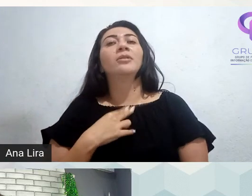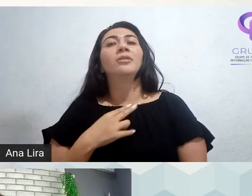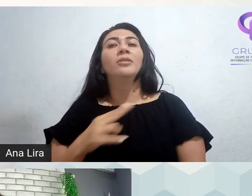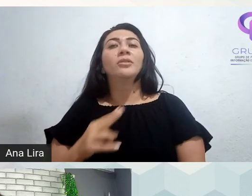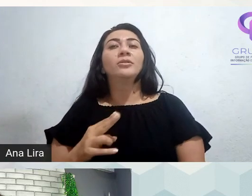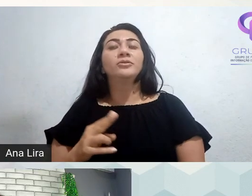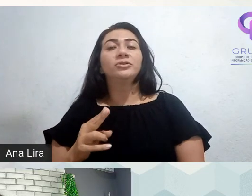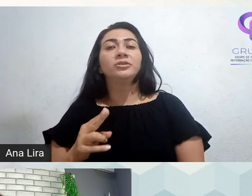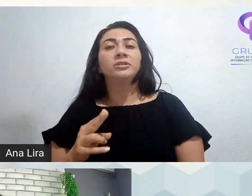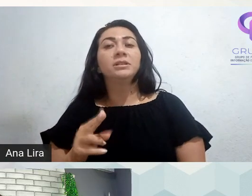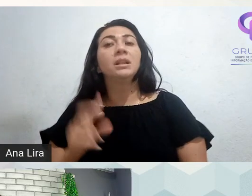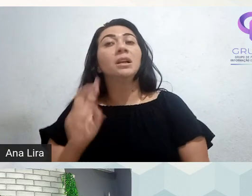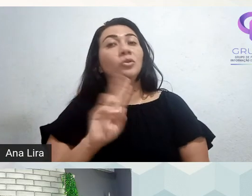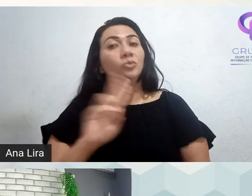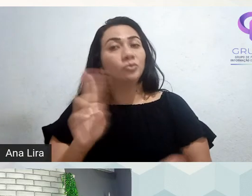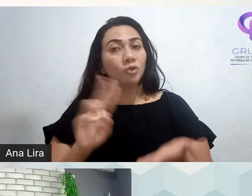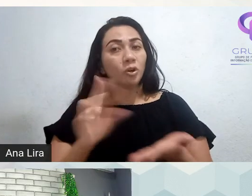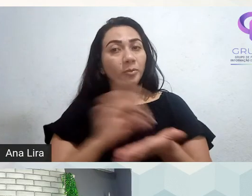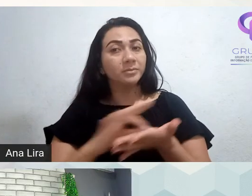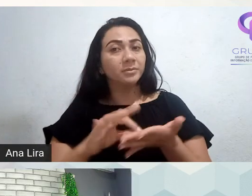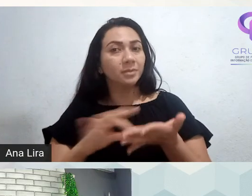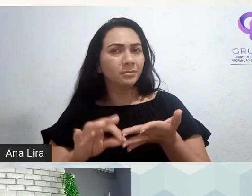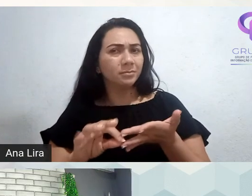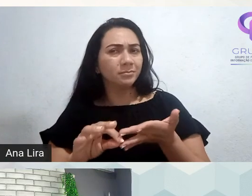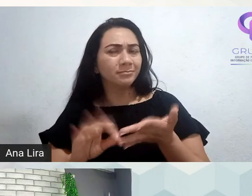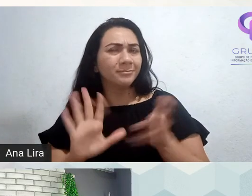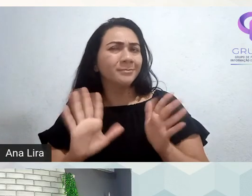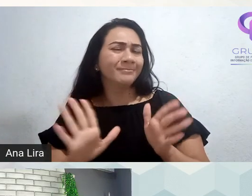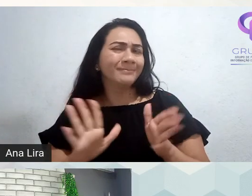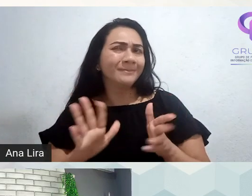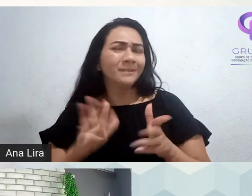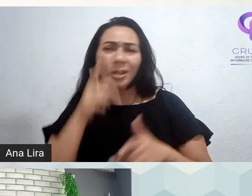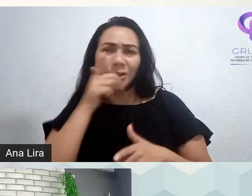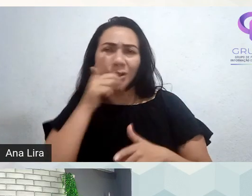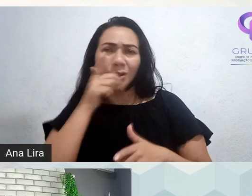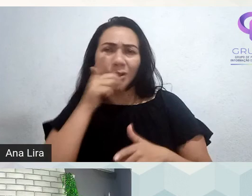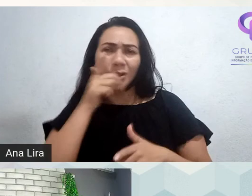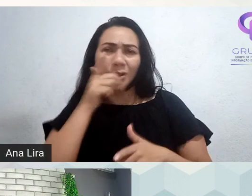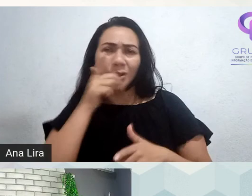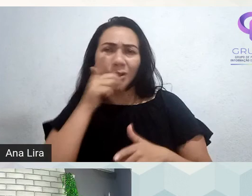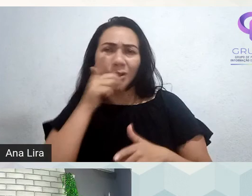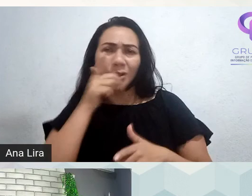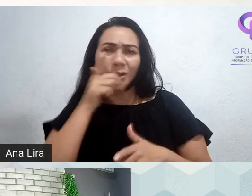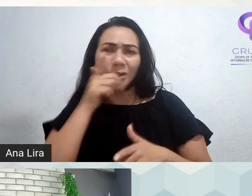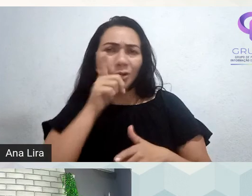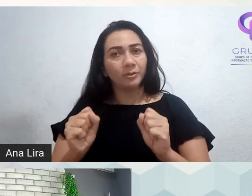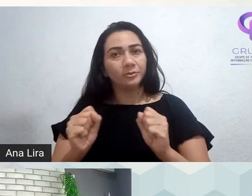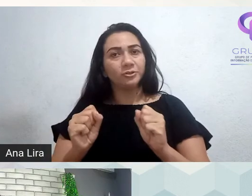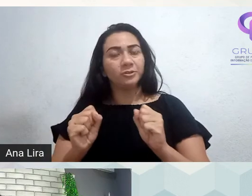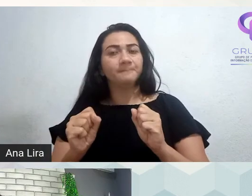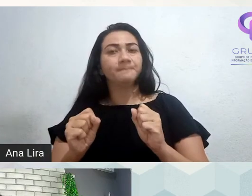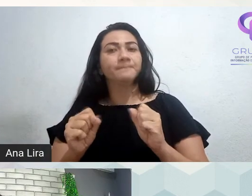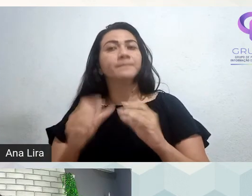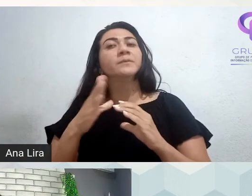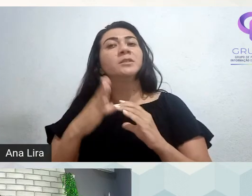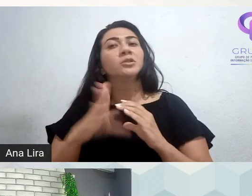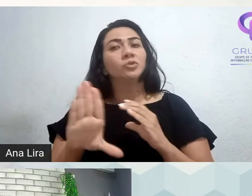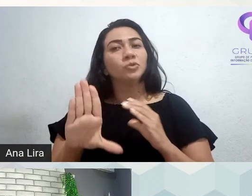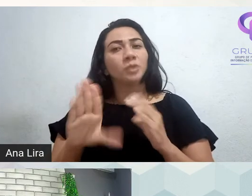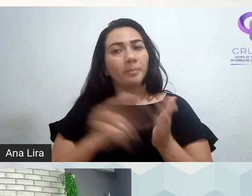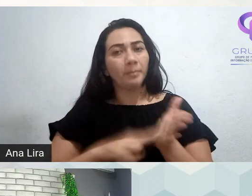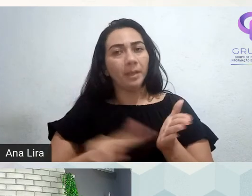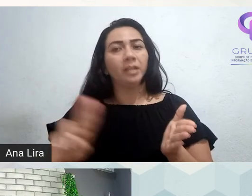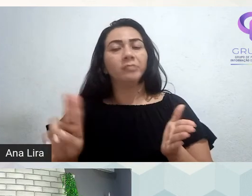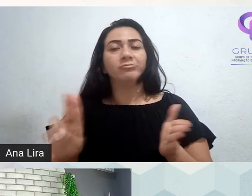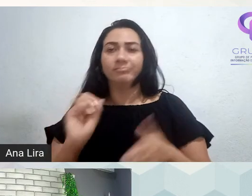assinar. Qualquer problema, mande uma resposta para a gente. E antes da gente já passar a palavra para a Paola para as considerações finais,